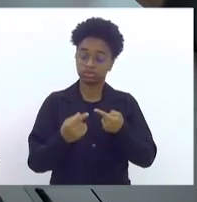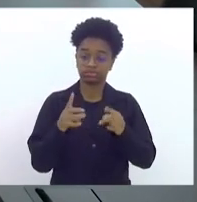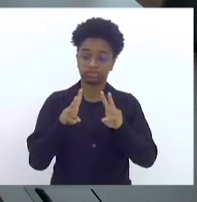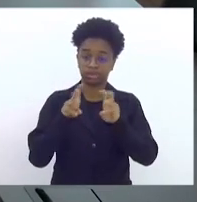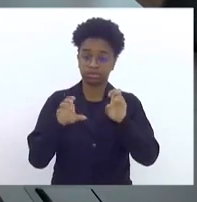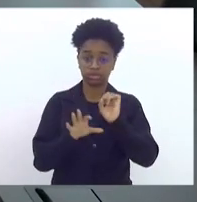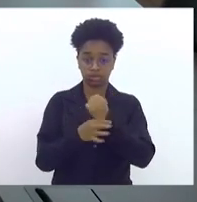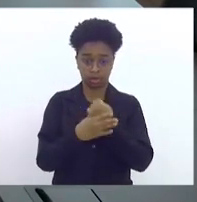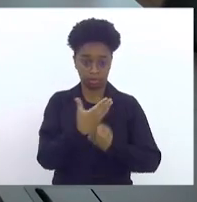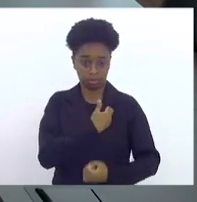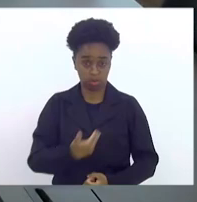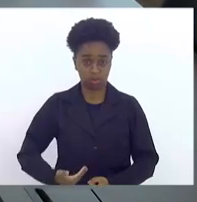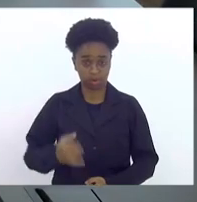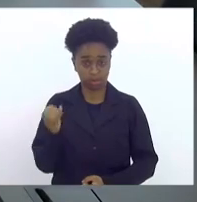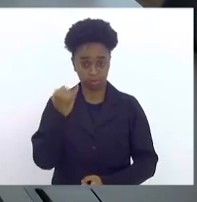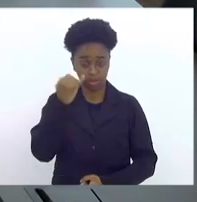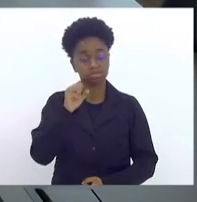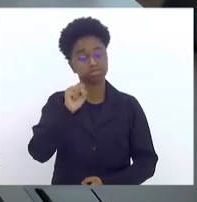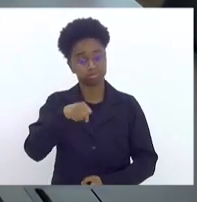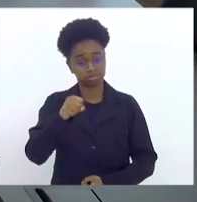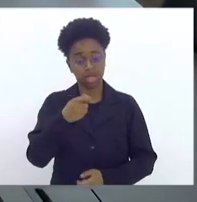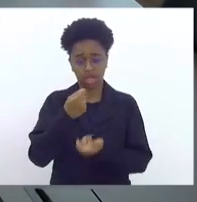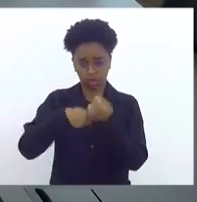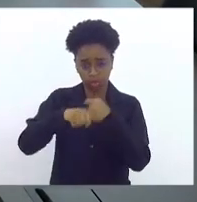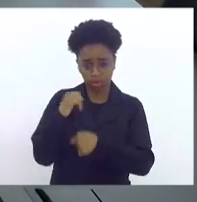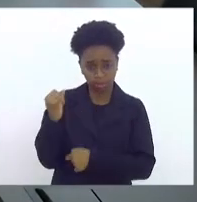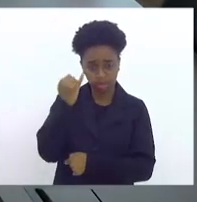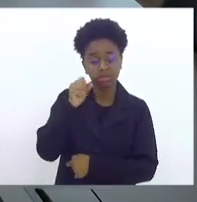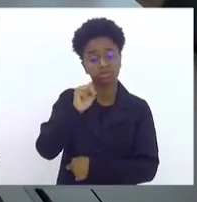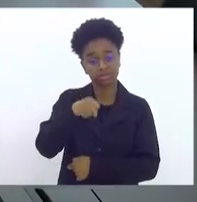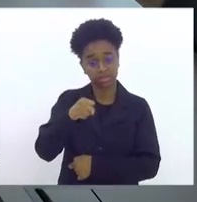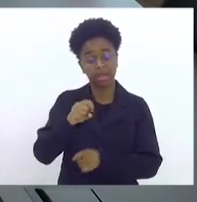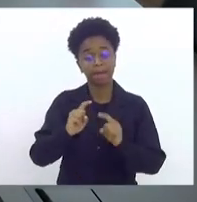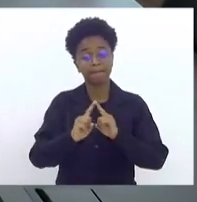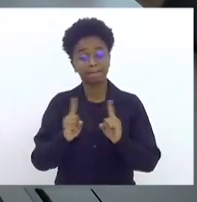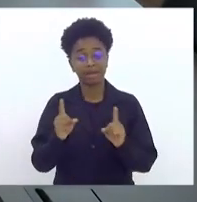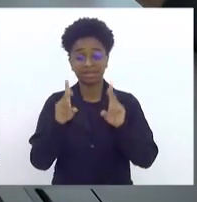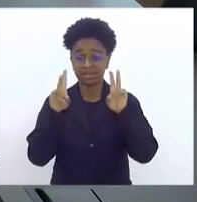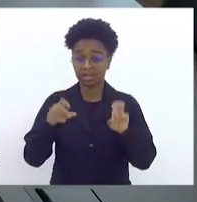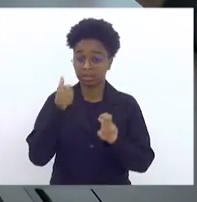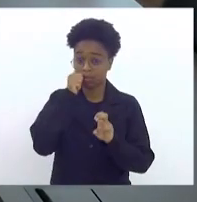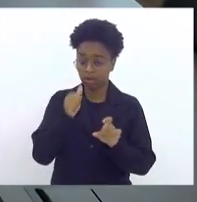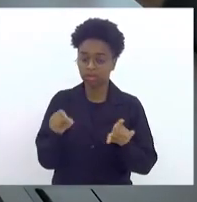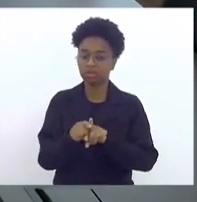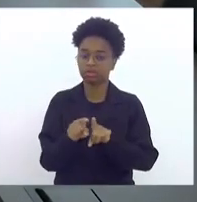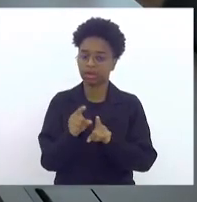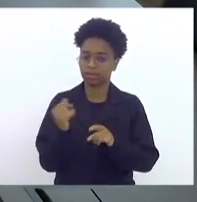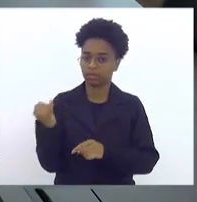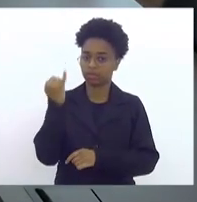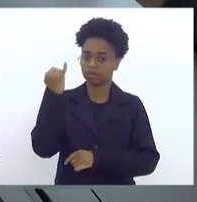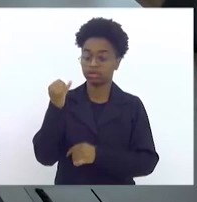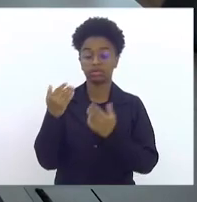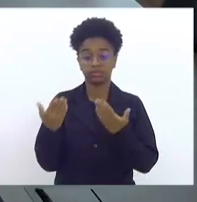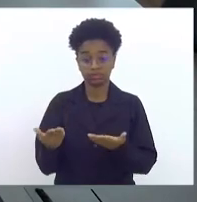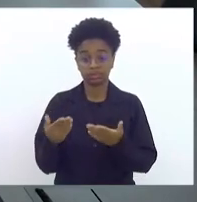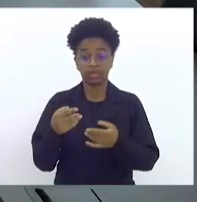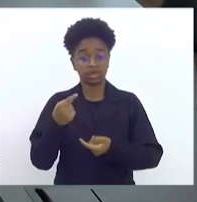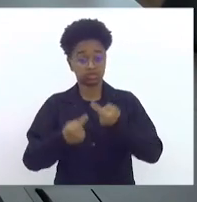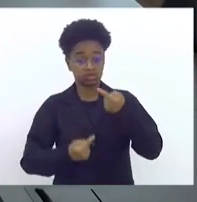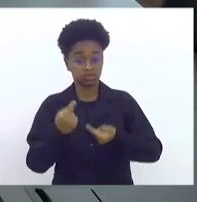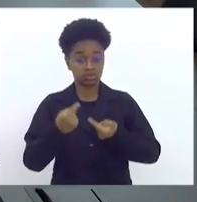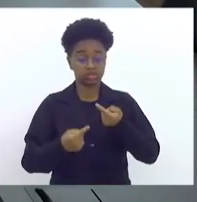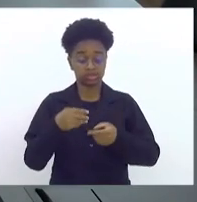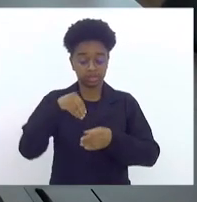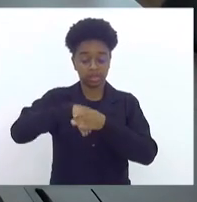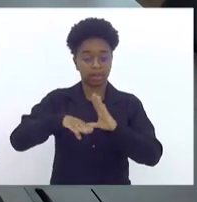pública é importante é economia é importante é mas mulher o assunto mulher é importante então colocar isso como prioridade nas